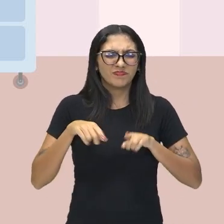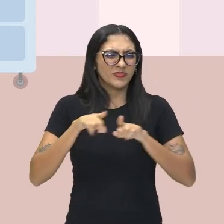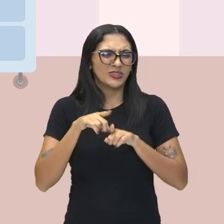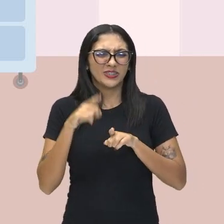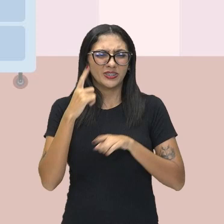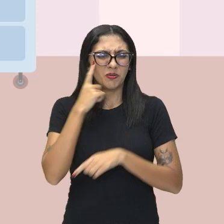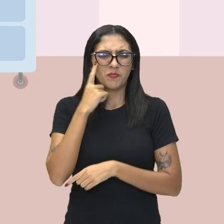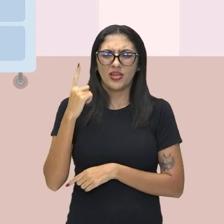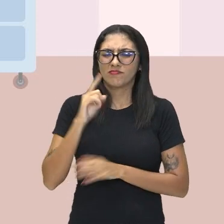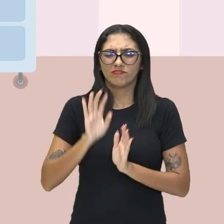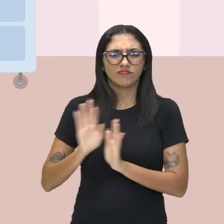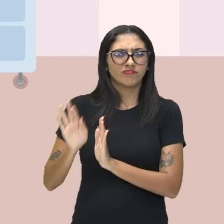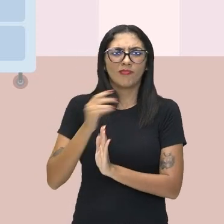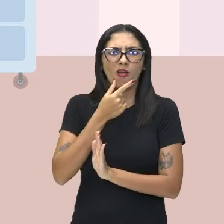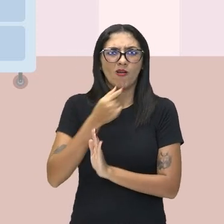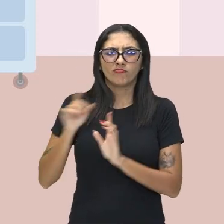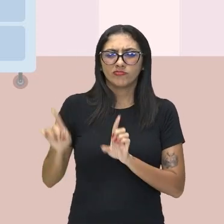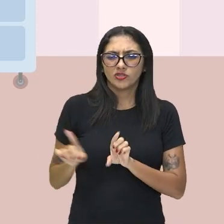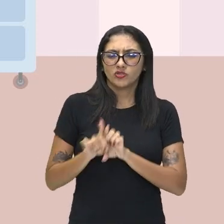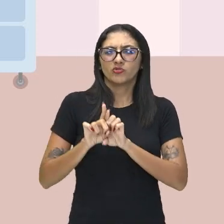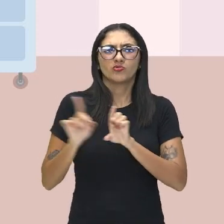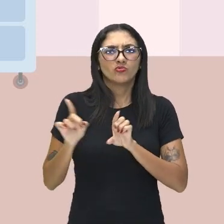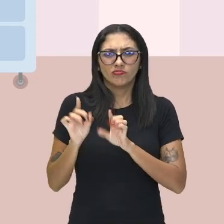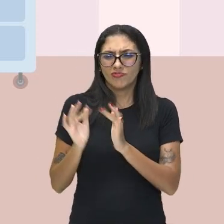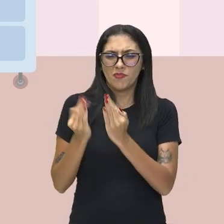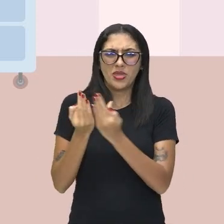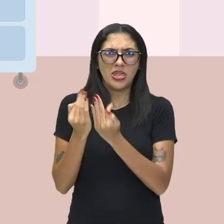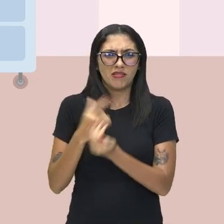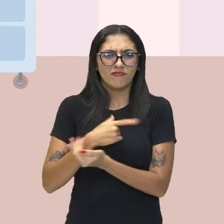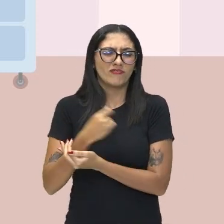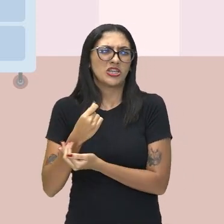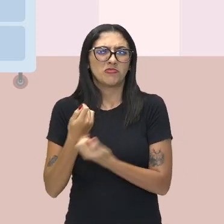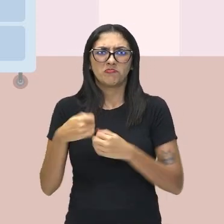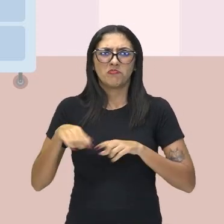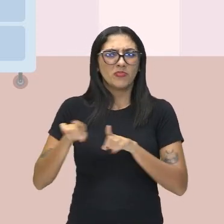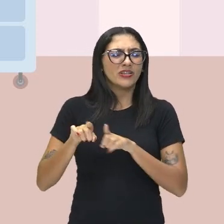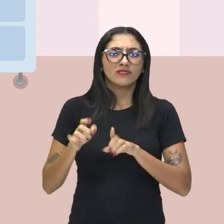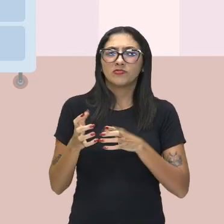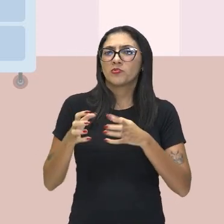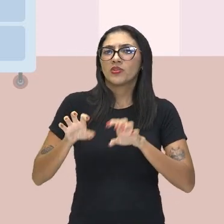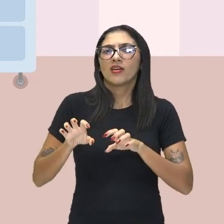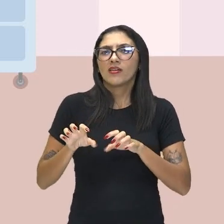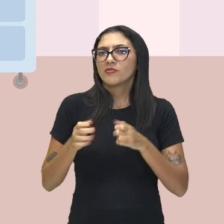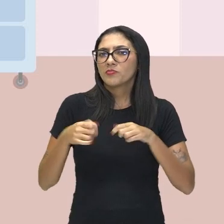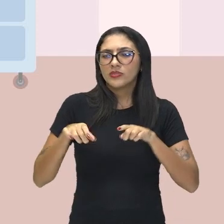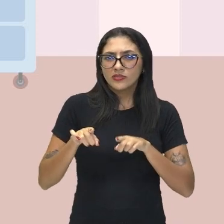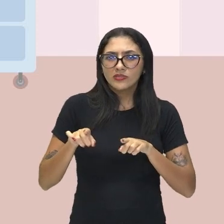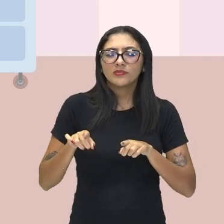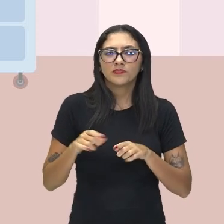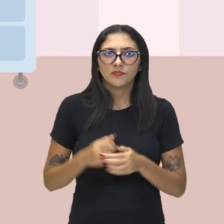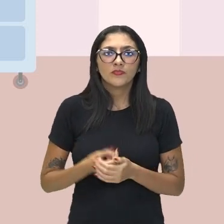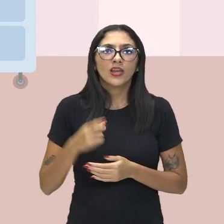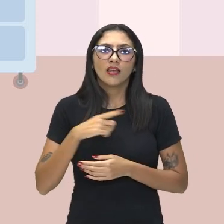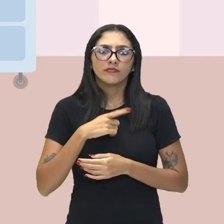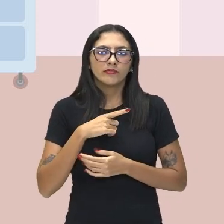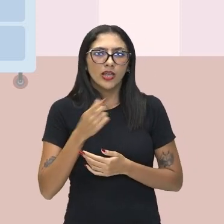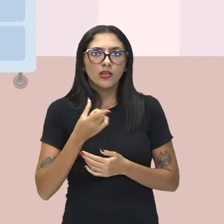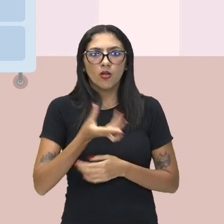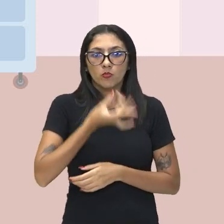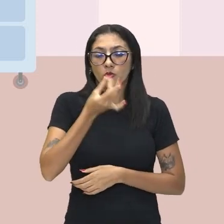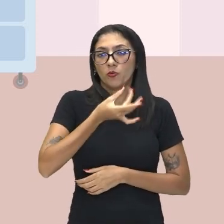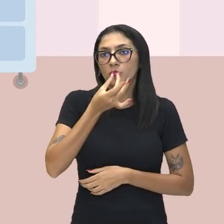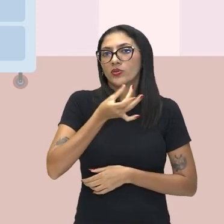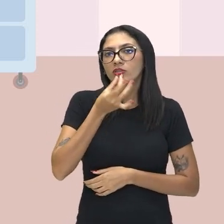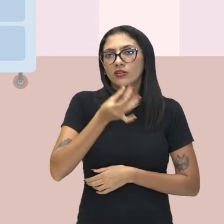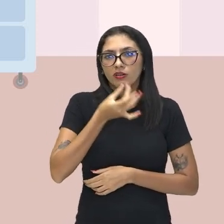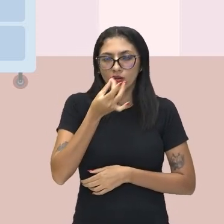ser feliz, né? Ou não precisa de um marido, ou está com o marido e não precisa de filhos. Ela traz uma crítica relacionada a